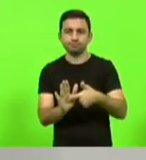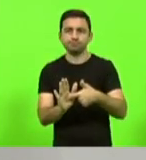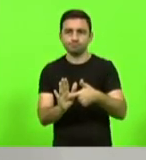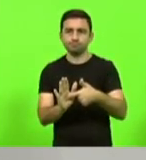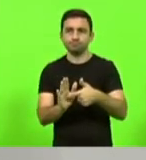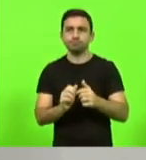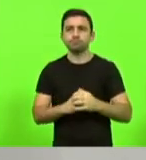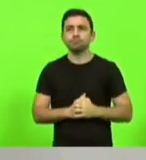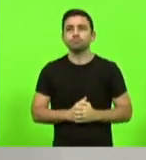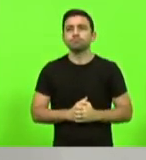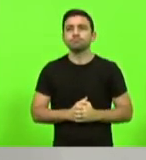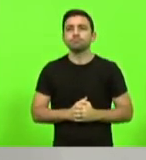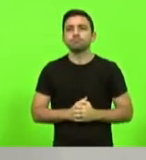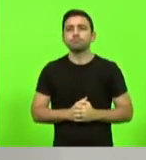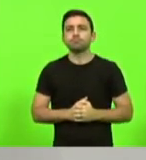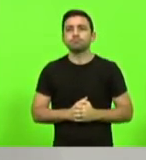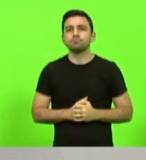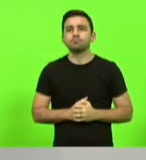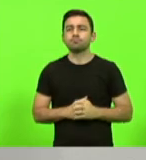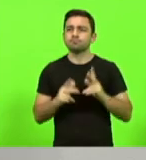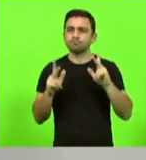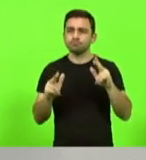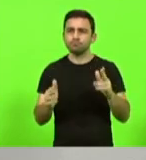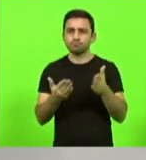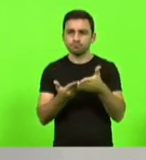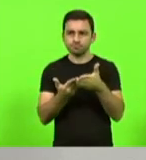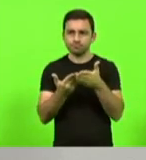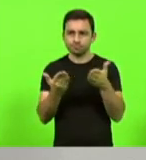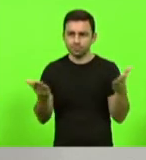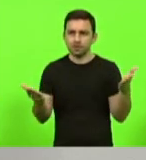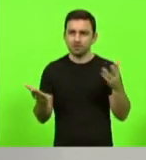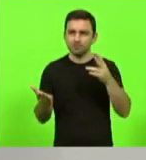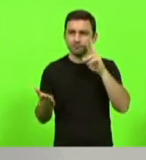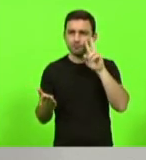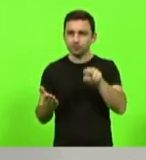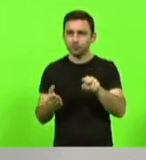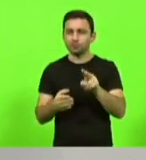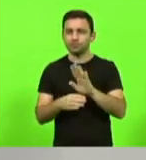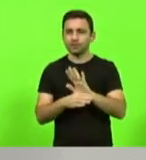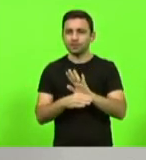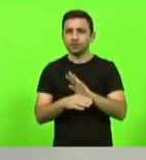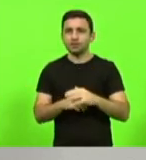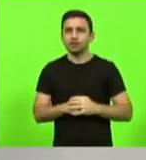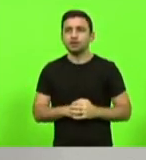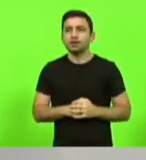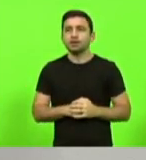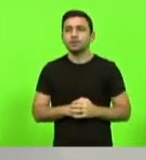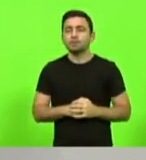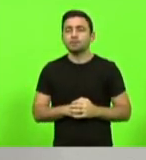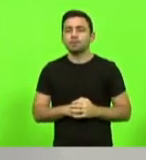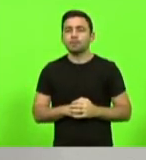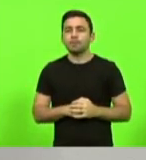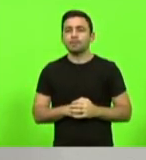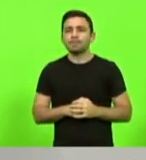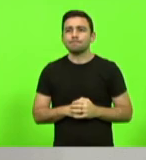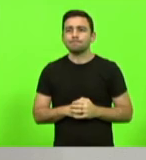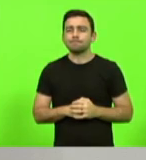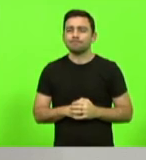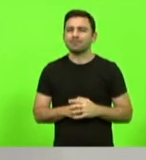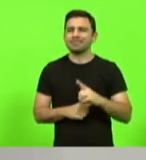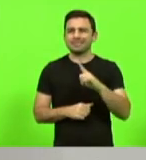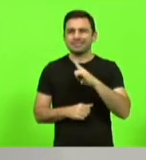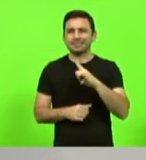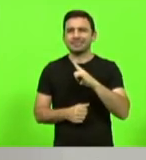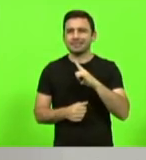Conforme os senhores e senhoras puderam acompanhar, no vídeo apresentado agora há pouco, foram muitos